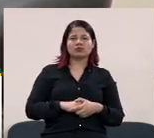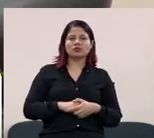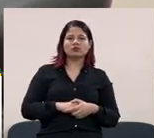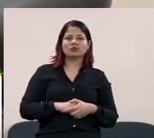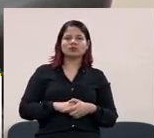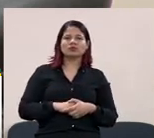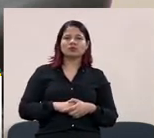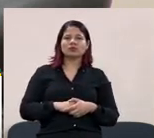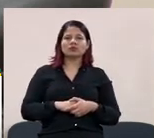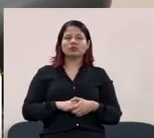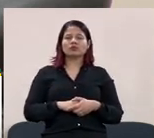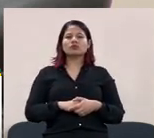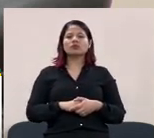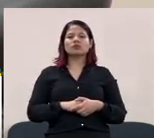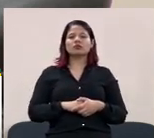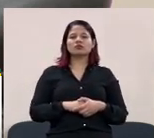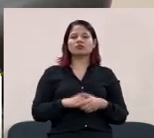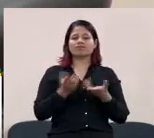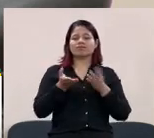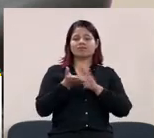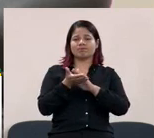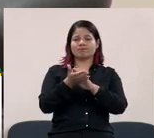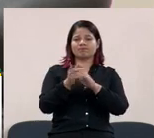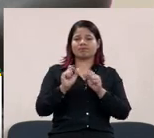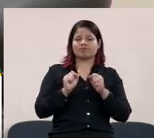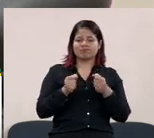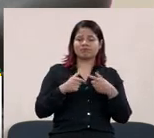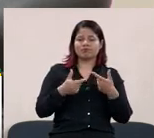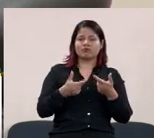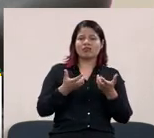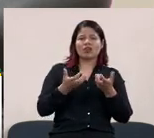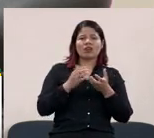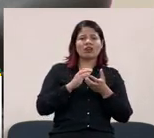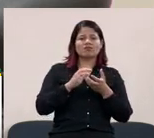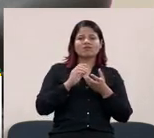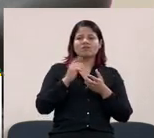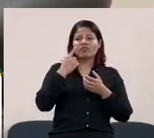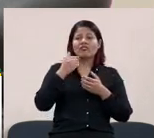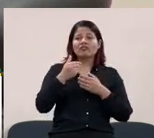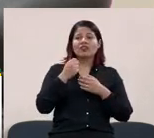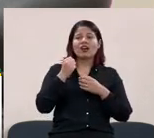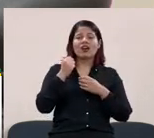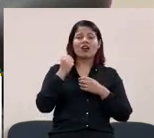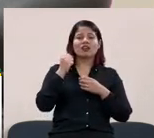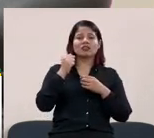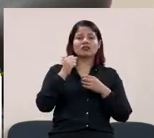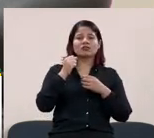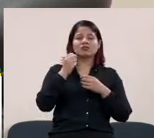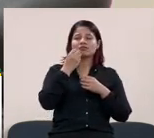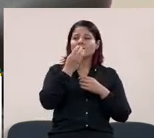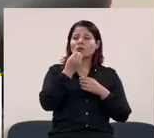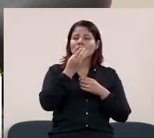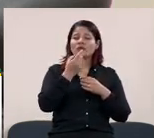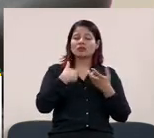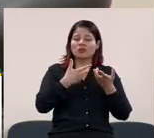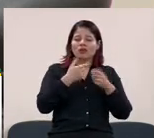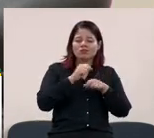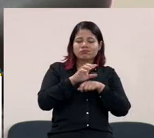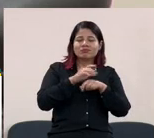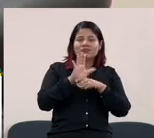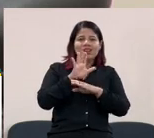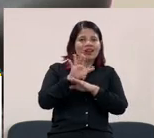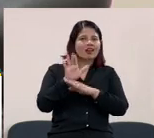Quero parabenizar a iniciativa e torcer muito, de alguma forma, influenciar positivamente que a